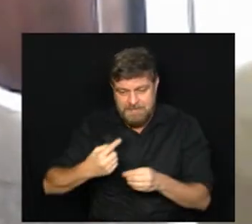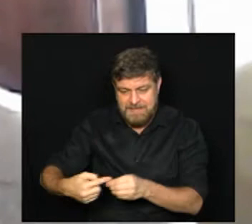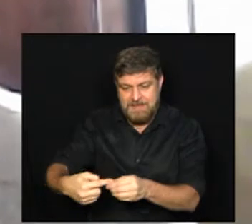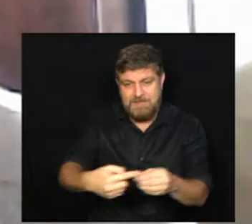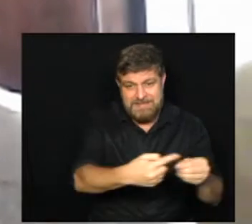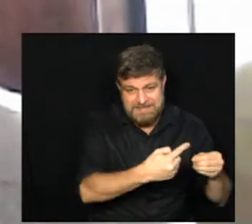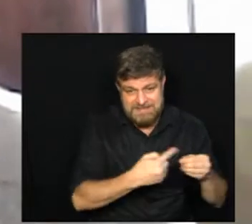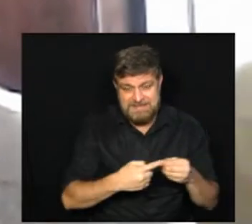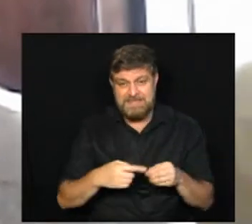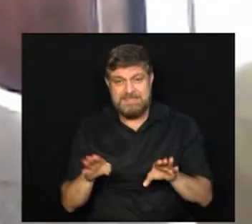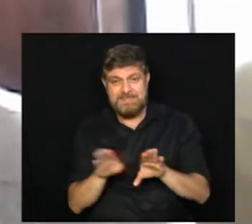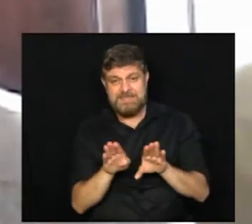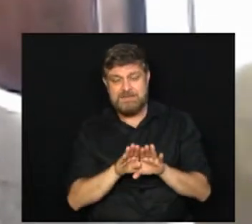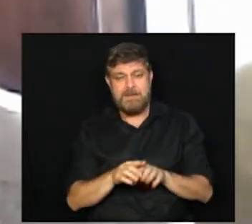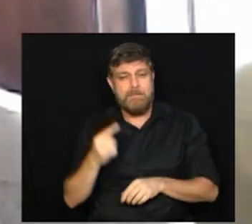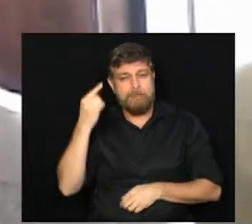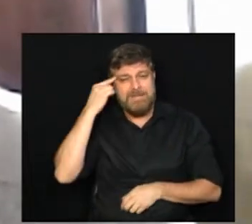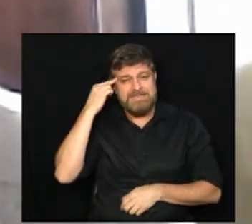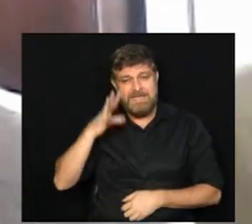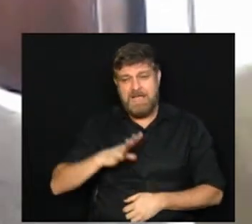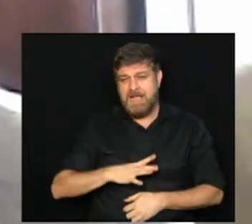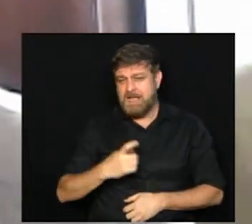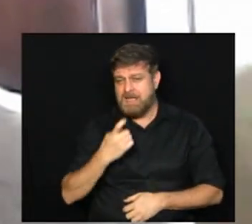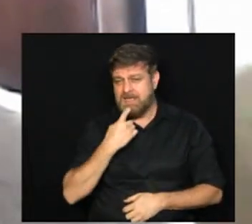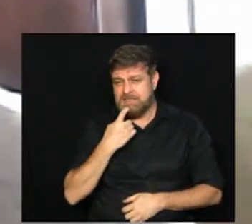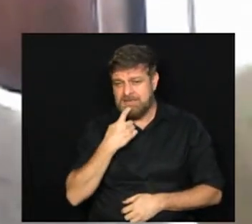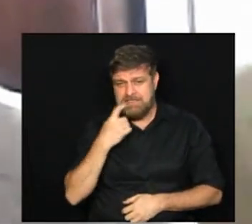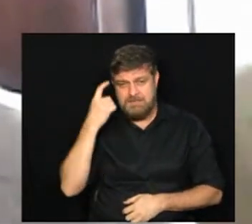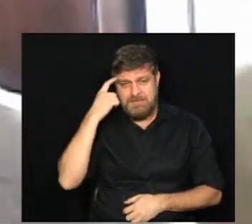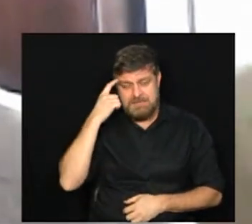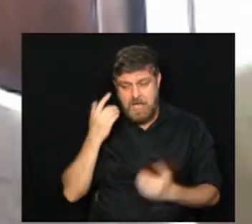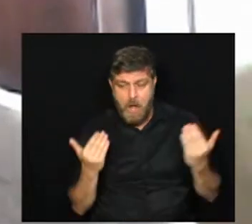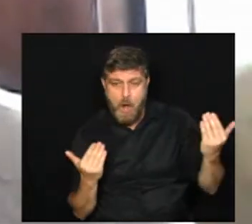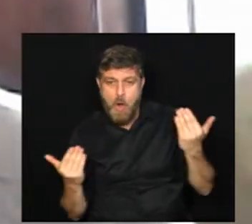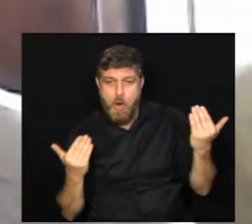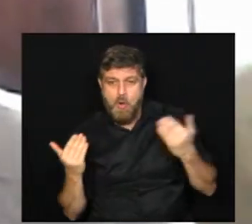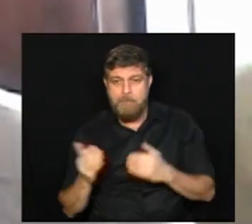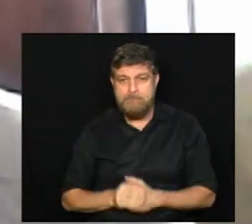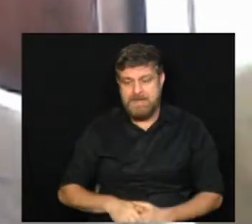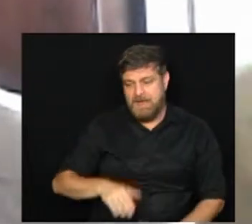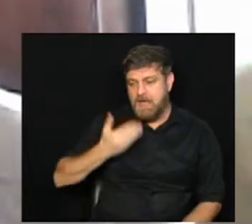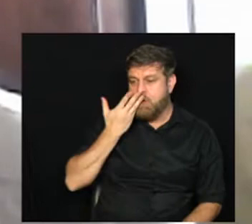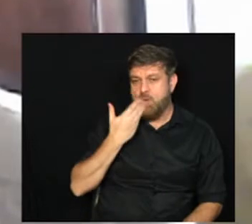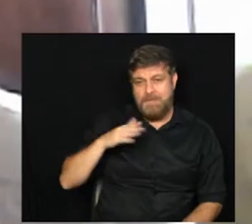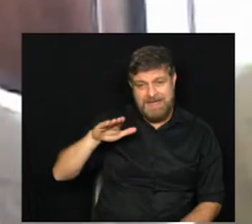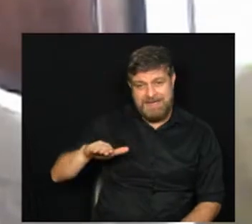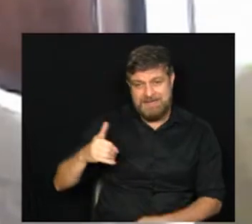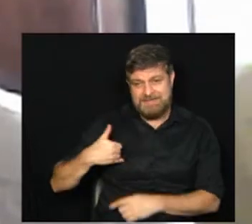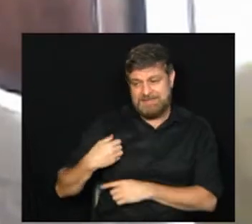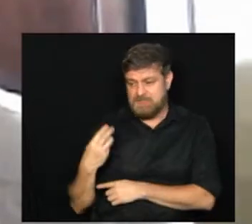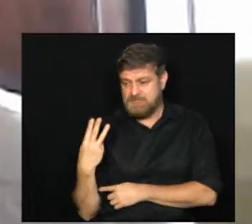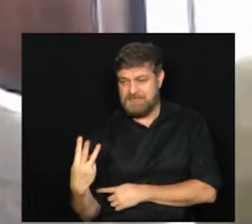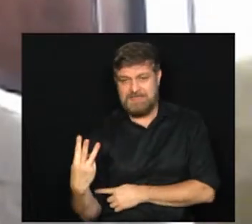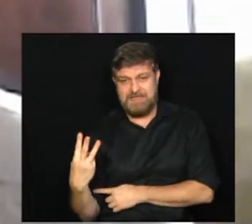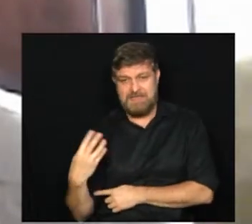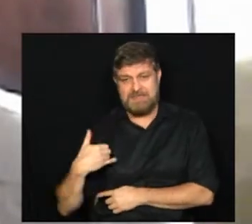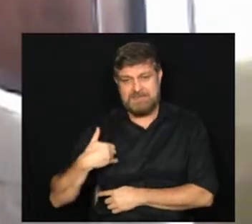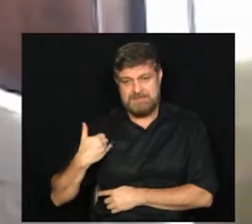para olhar a cidade a partir do olhar de uma criança de 3 anos, né? O 95 significa